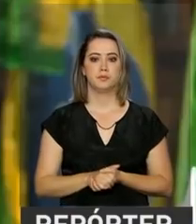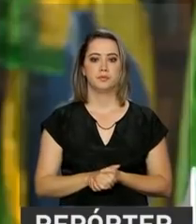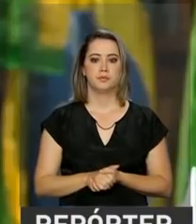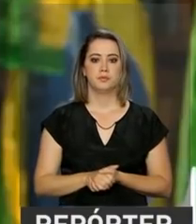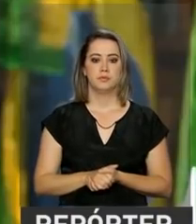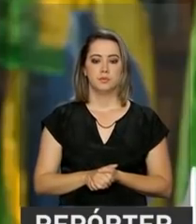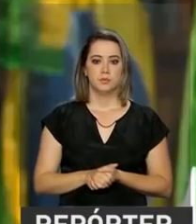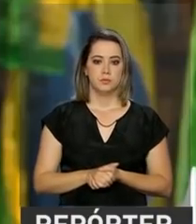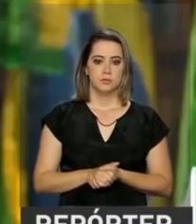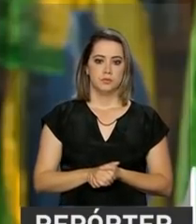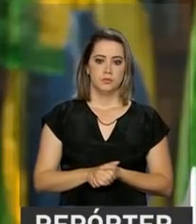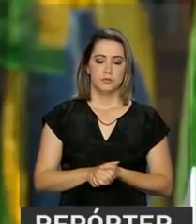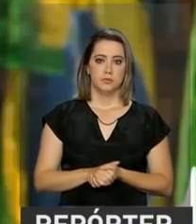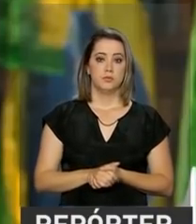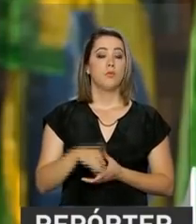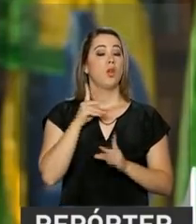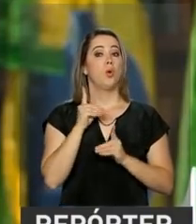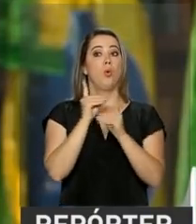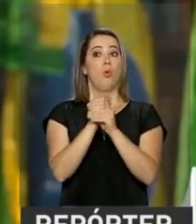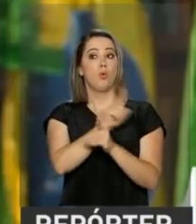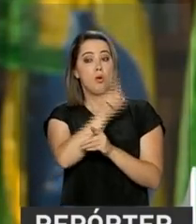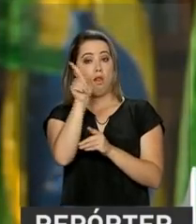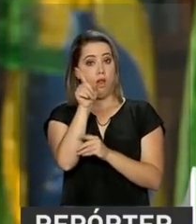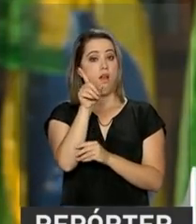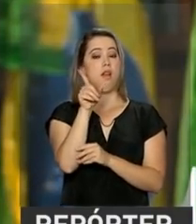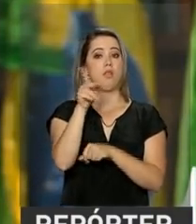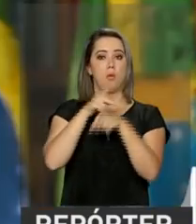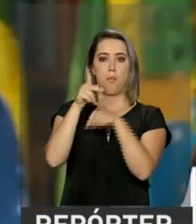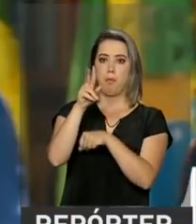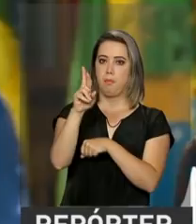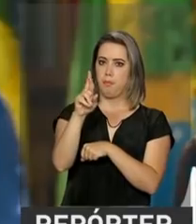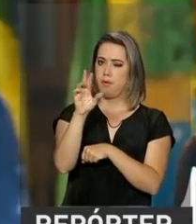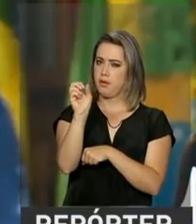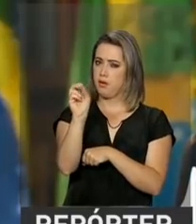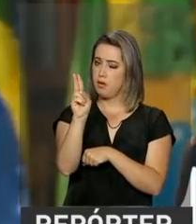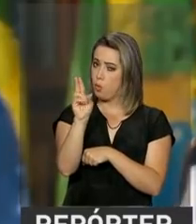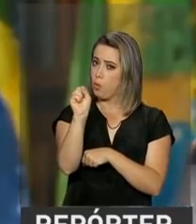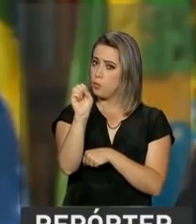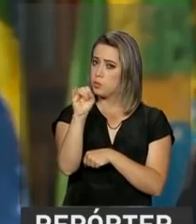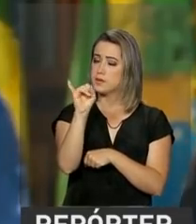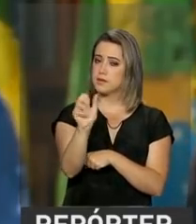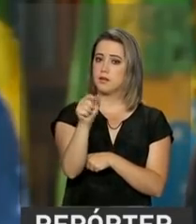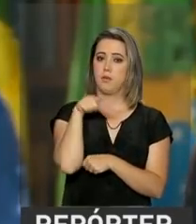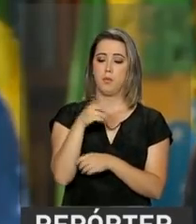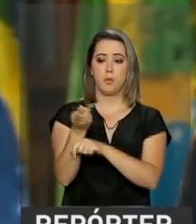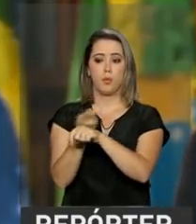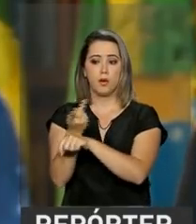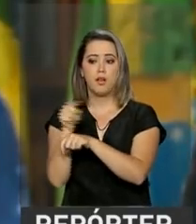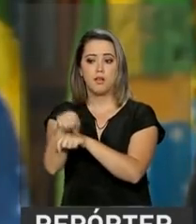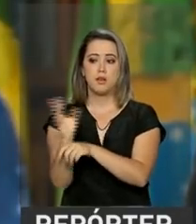Terei encontro em Moscou com autoridades e empresários. Buscarei investimentos nas áreas de petróleo e